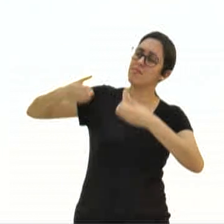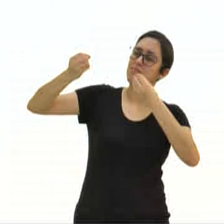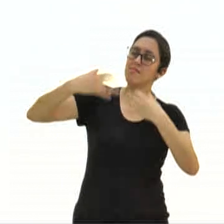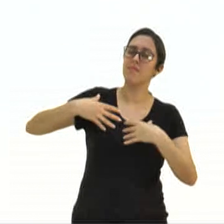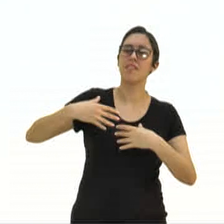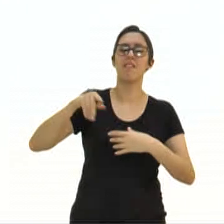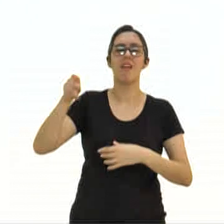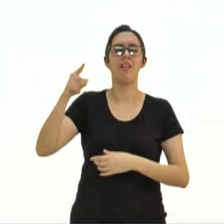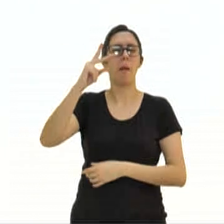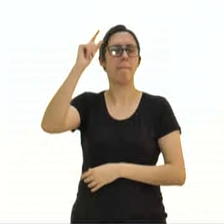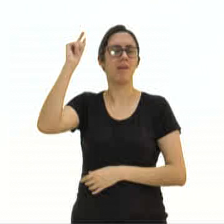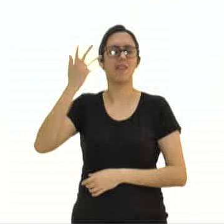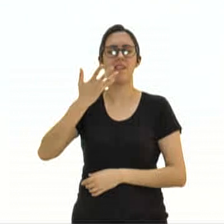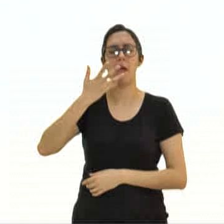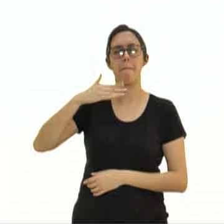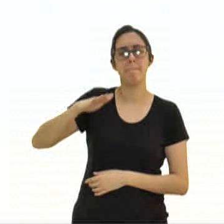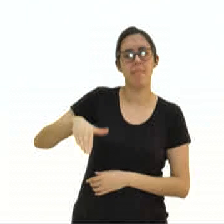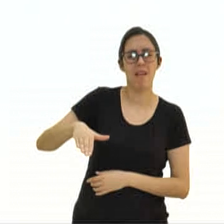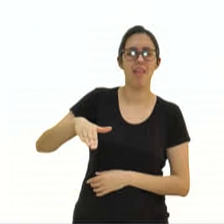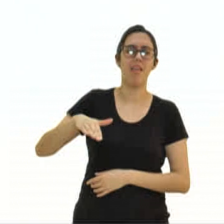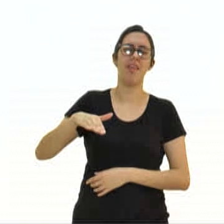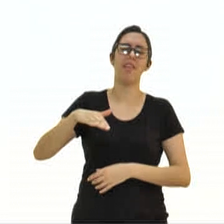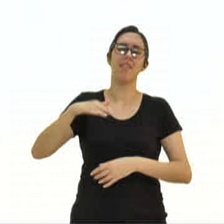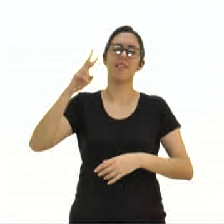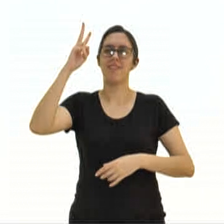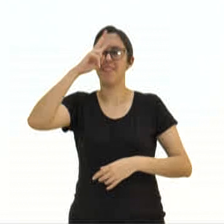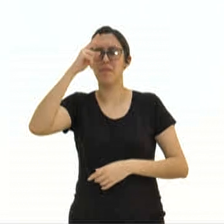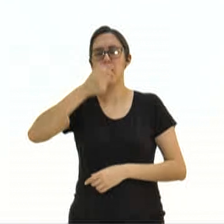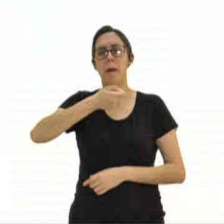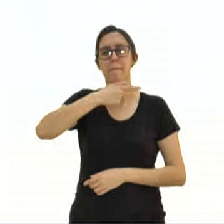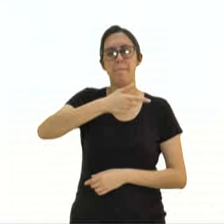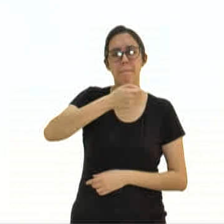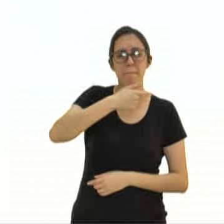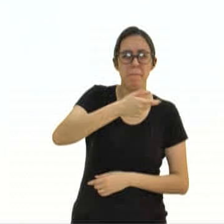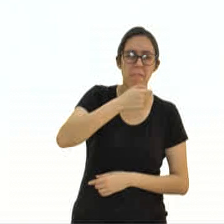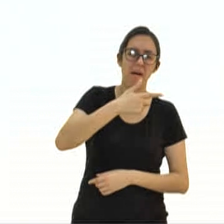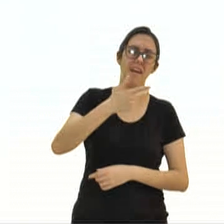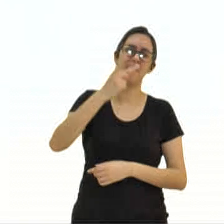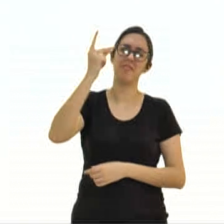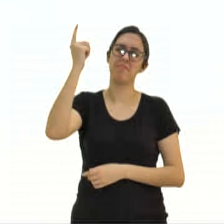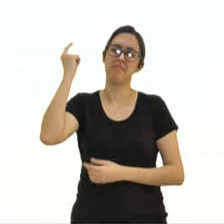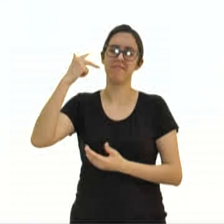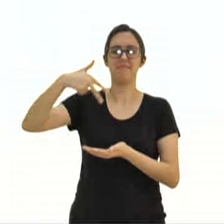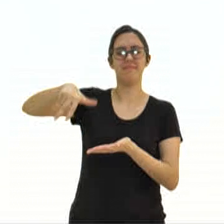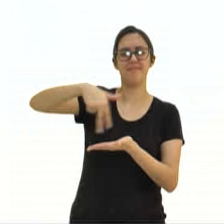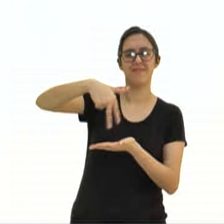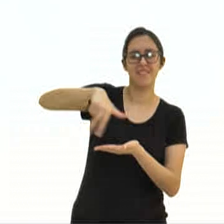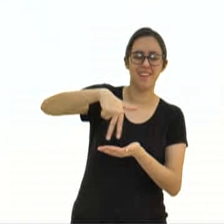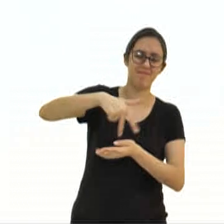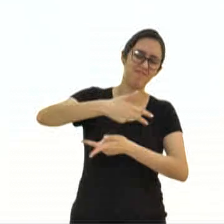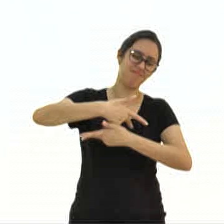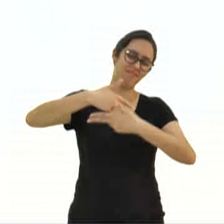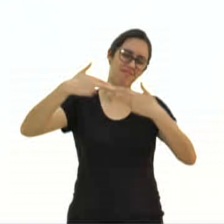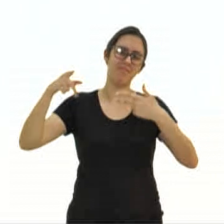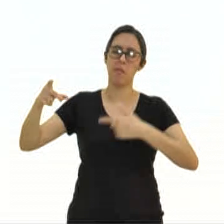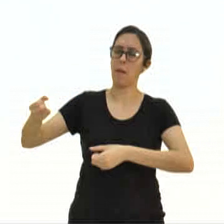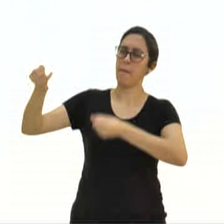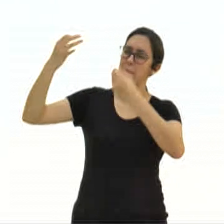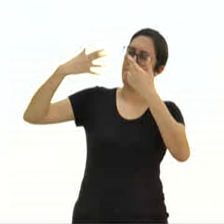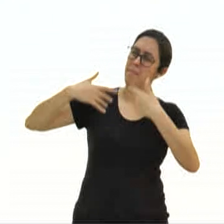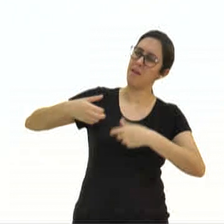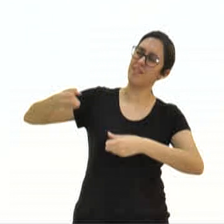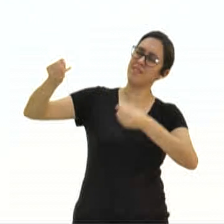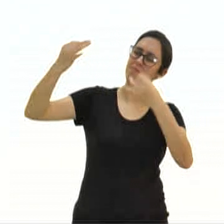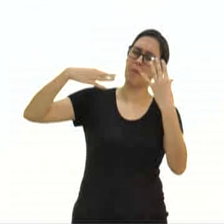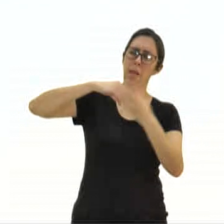em seguida referia umas anedotas de baile, uns casos de passeio, reminiscências de Paquetá, tudo de